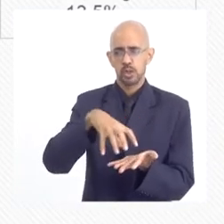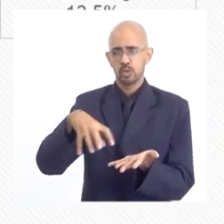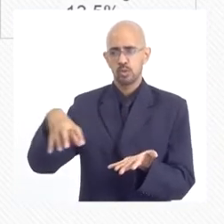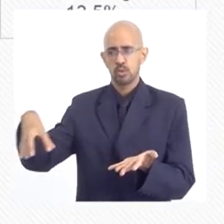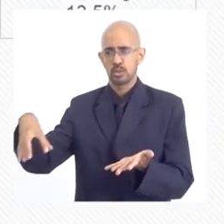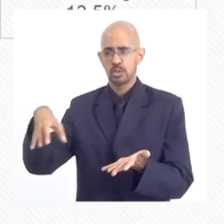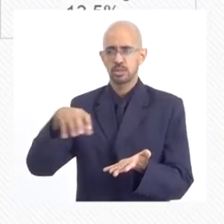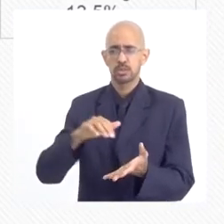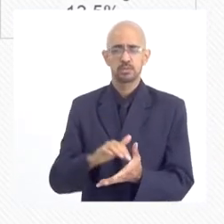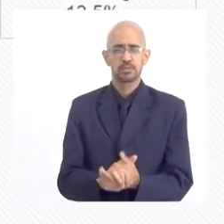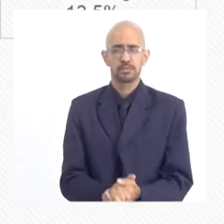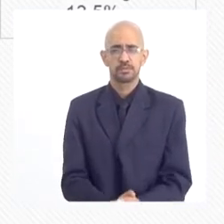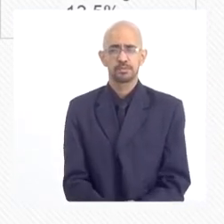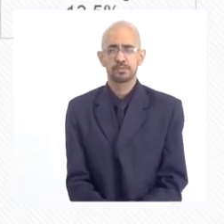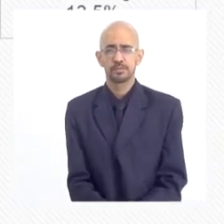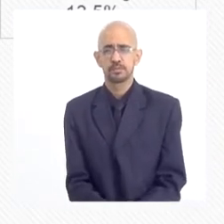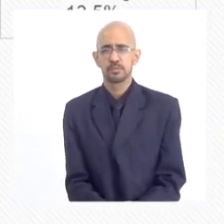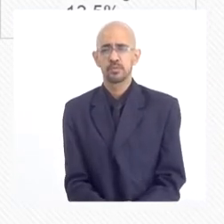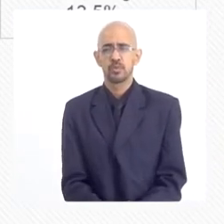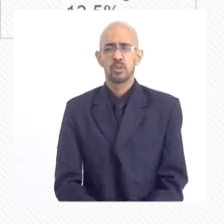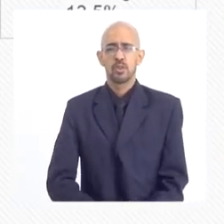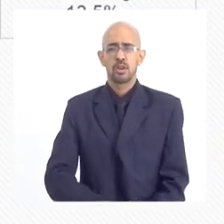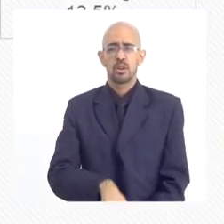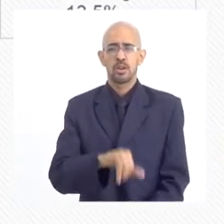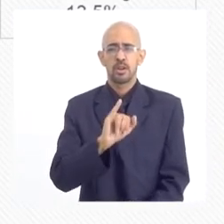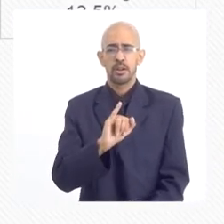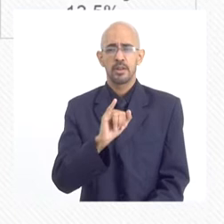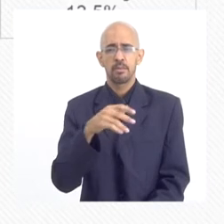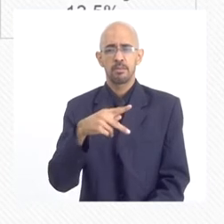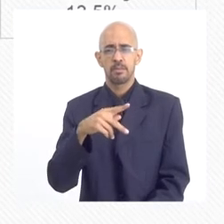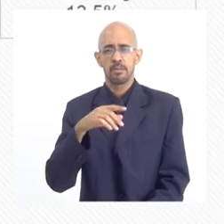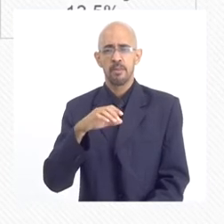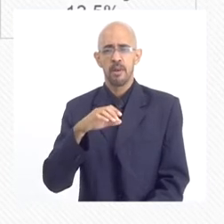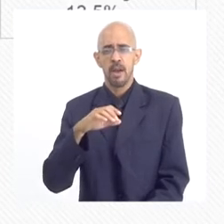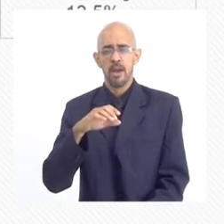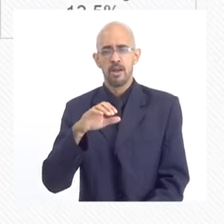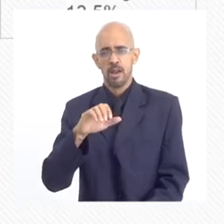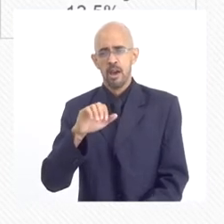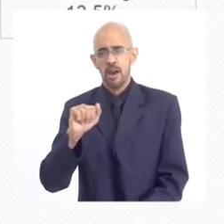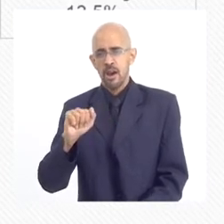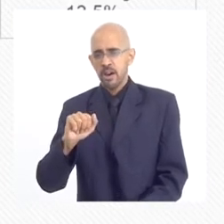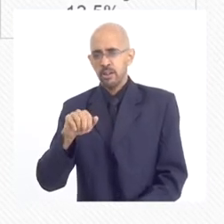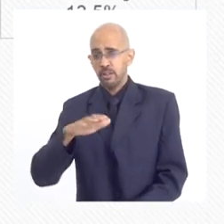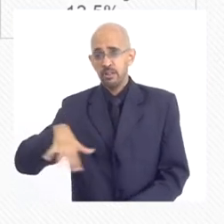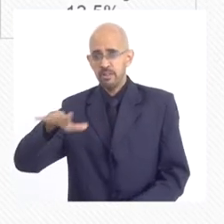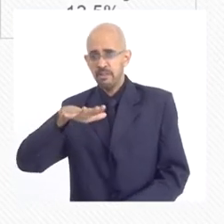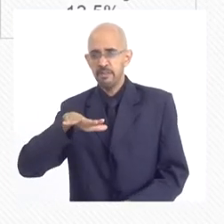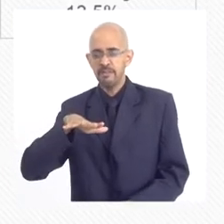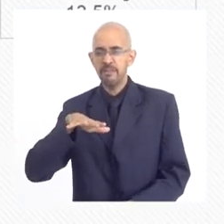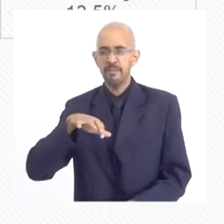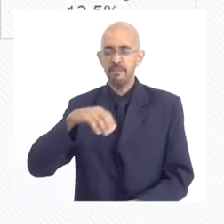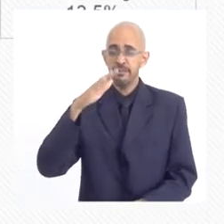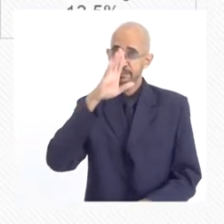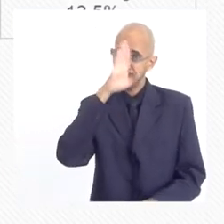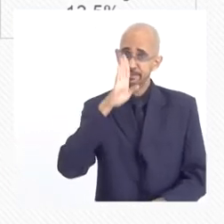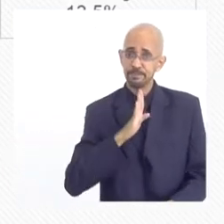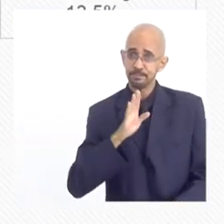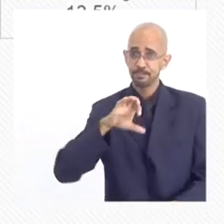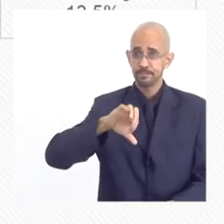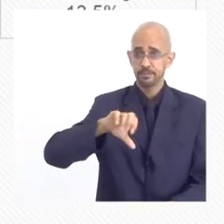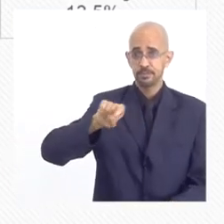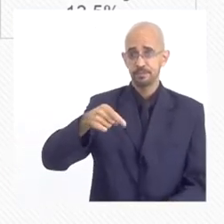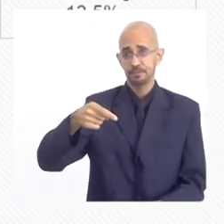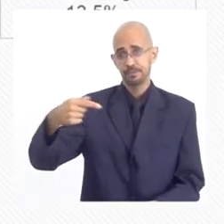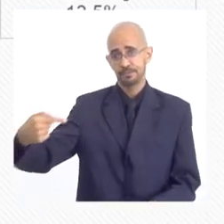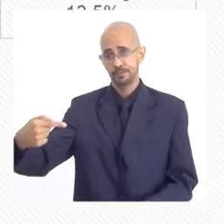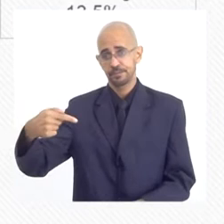especificamente, né? O IPCA geral no Brasil dá 9,7% e no Rio